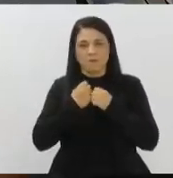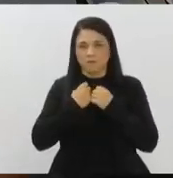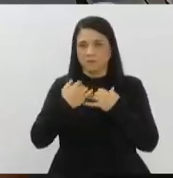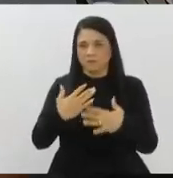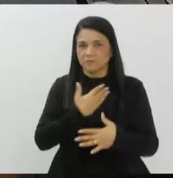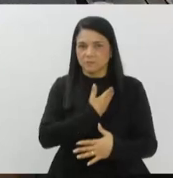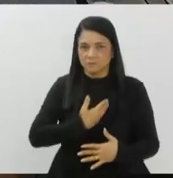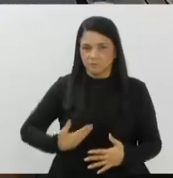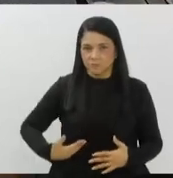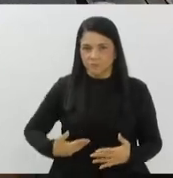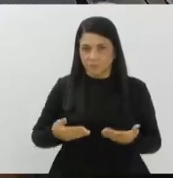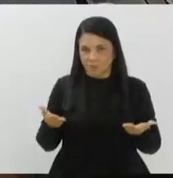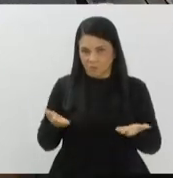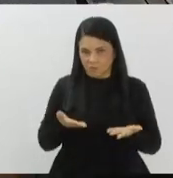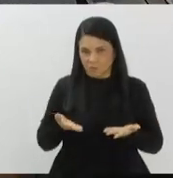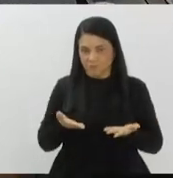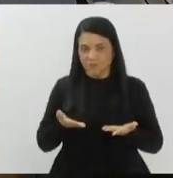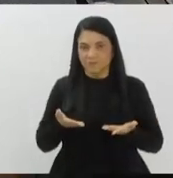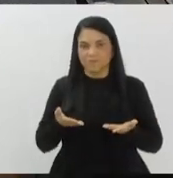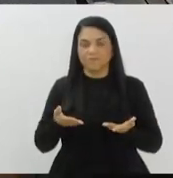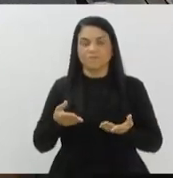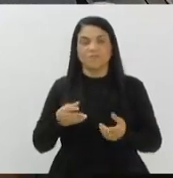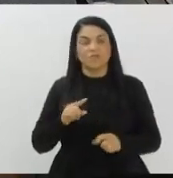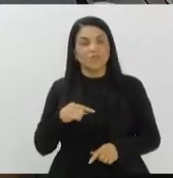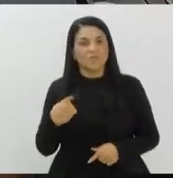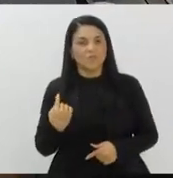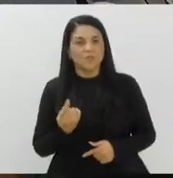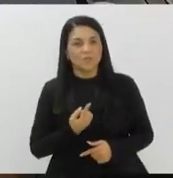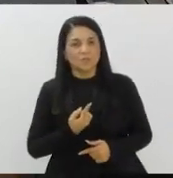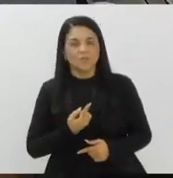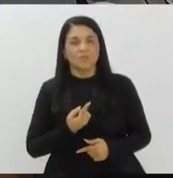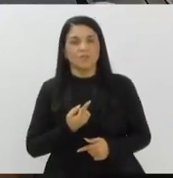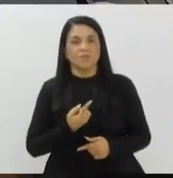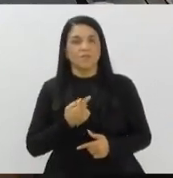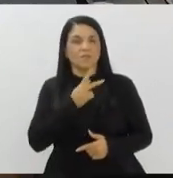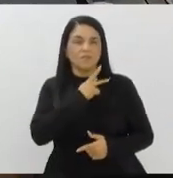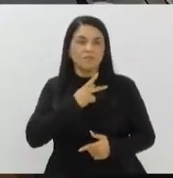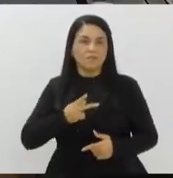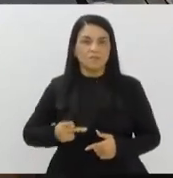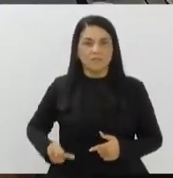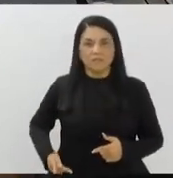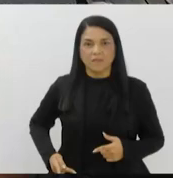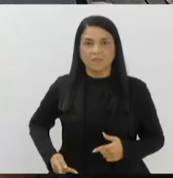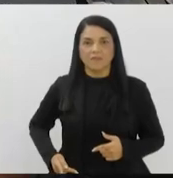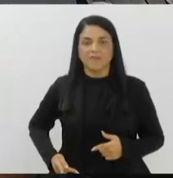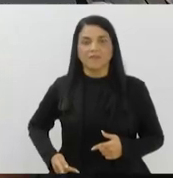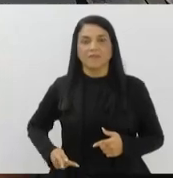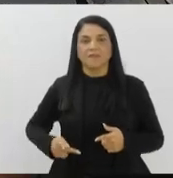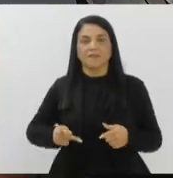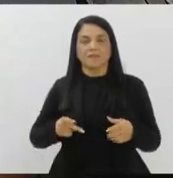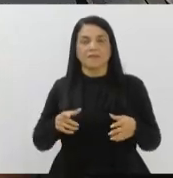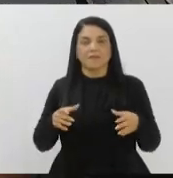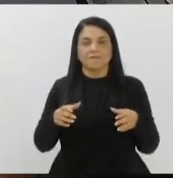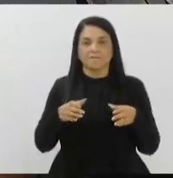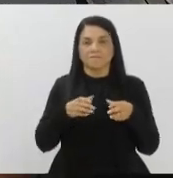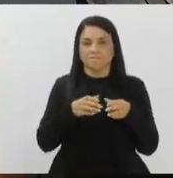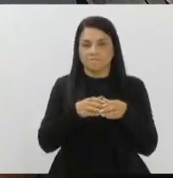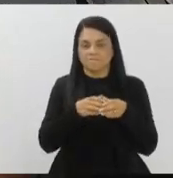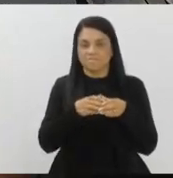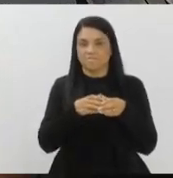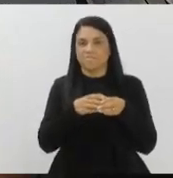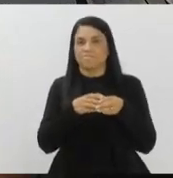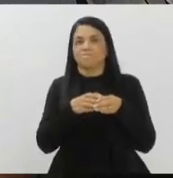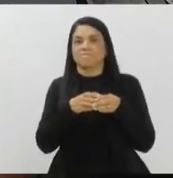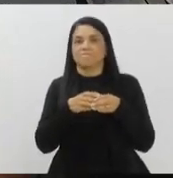aqui com vocês. A gente está presidindo atualmente a Frente Parlamentar em Defesa da